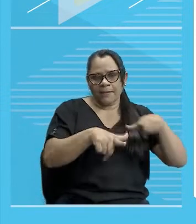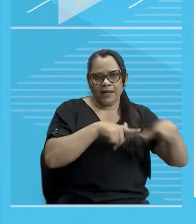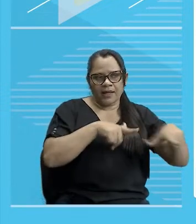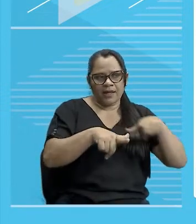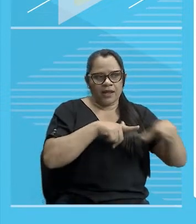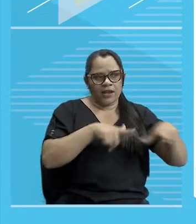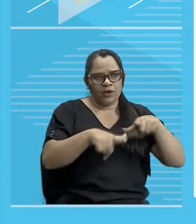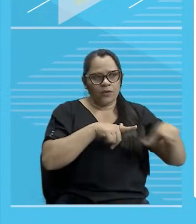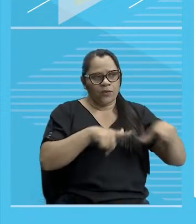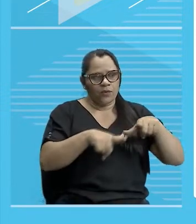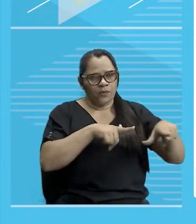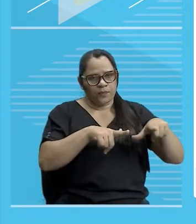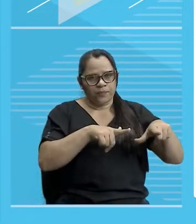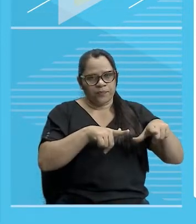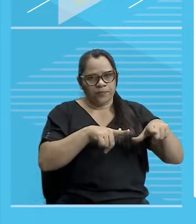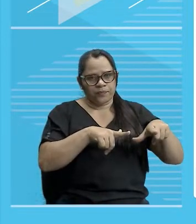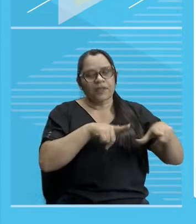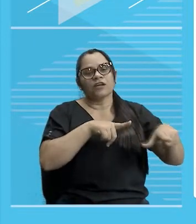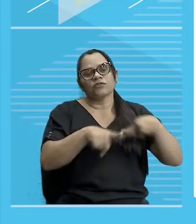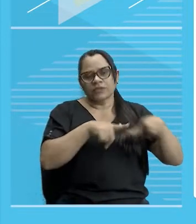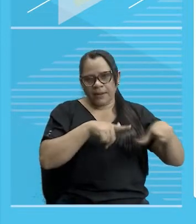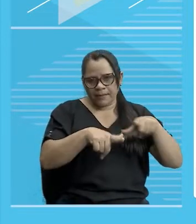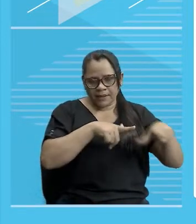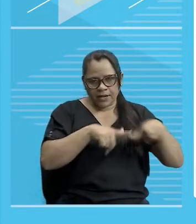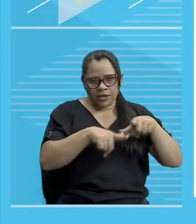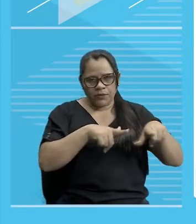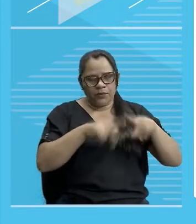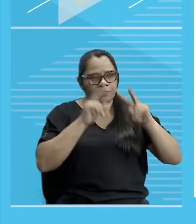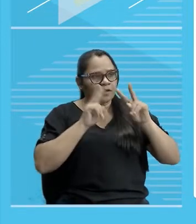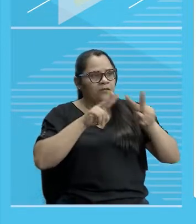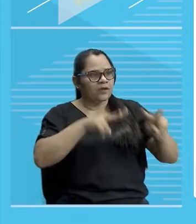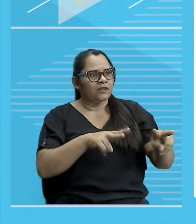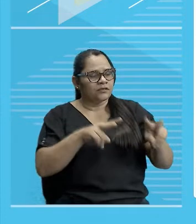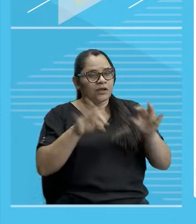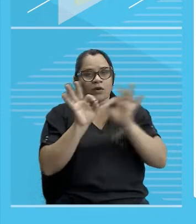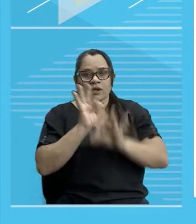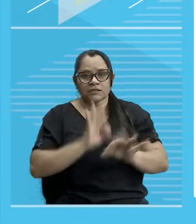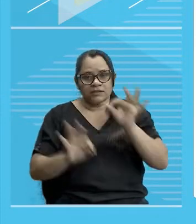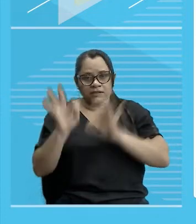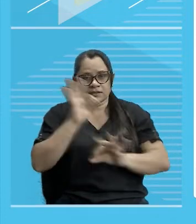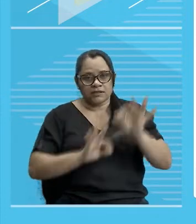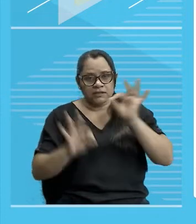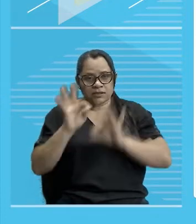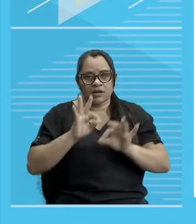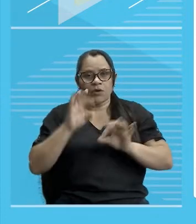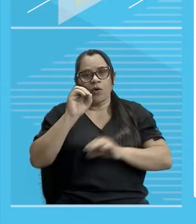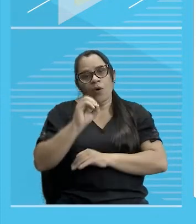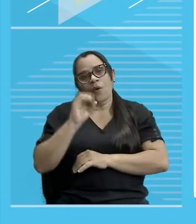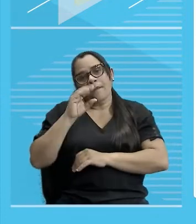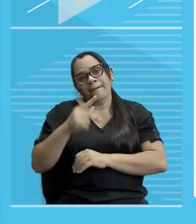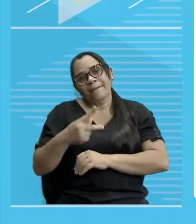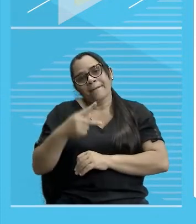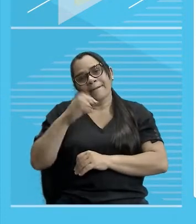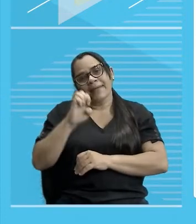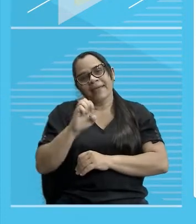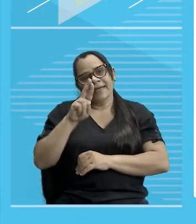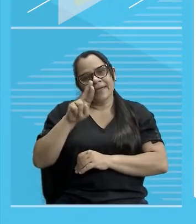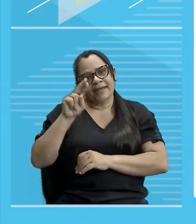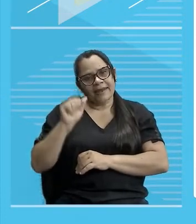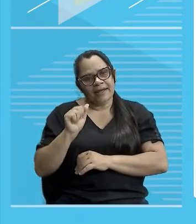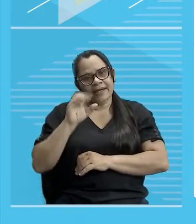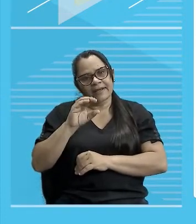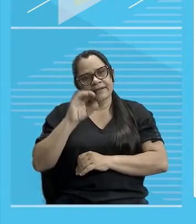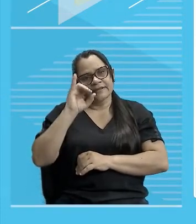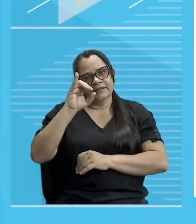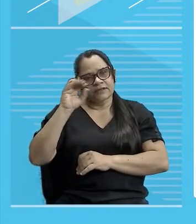viva operacional Coloca a mão na massa então o planejamento operacional é de curto Olha aí gente olha olha